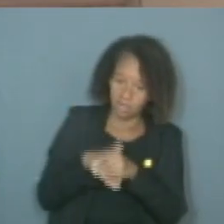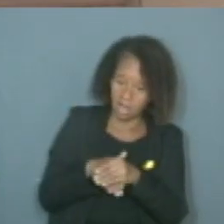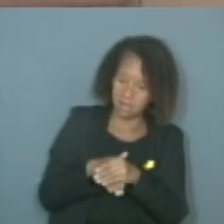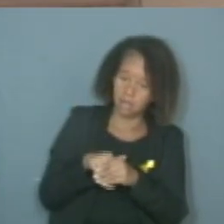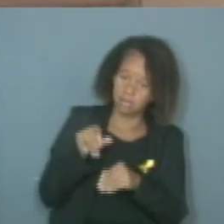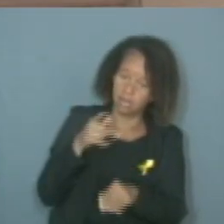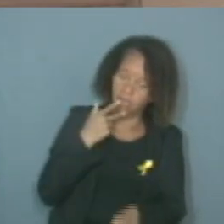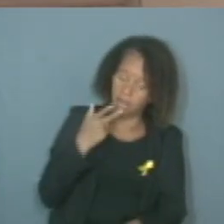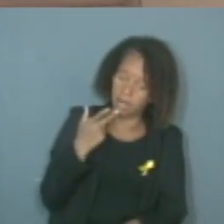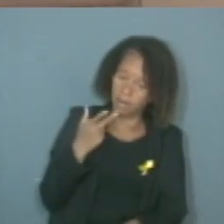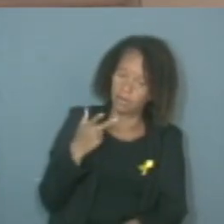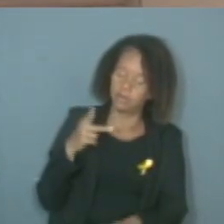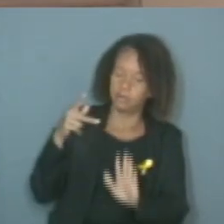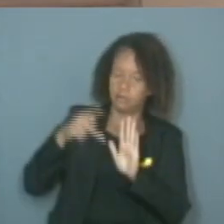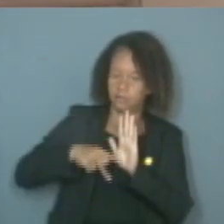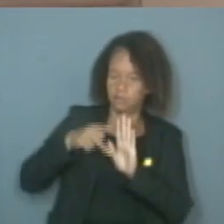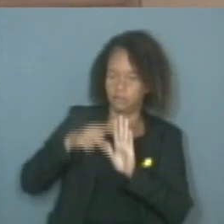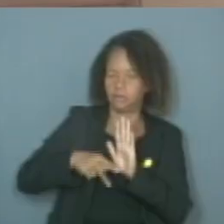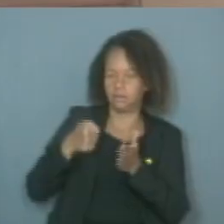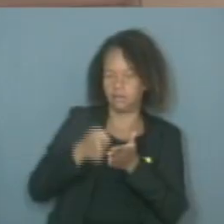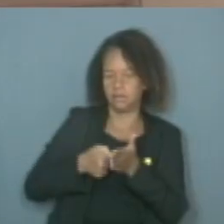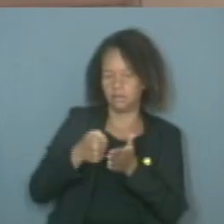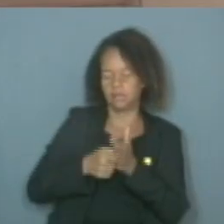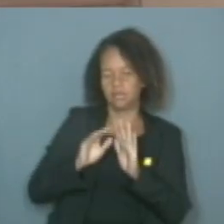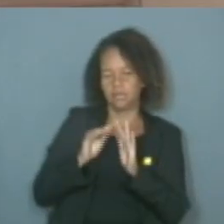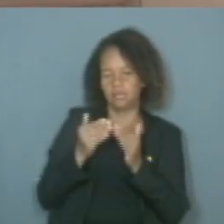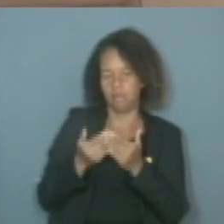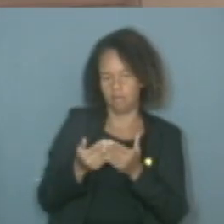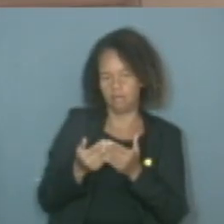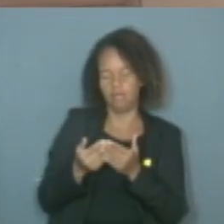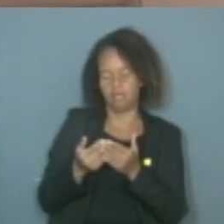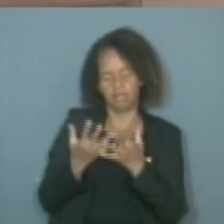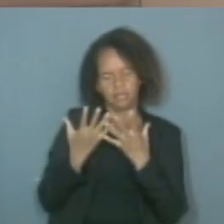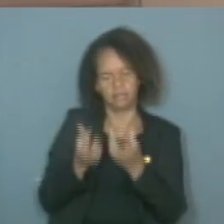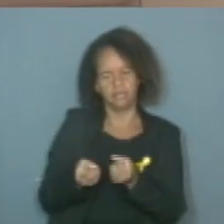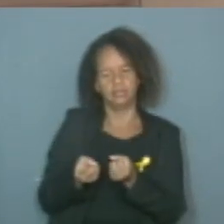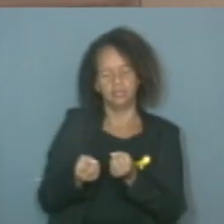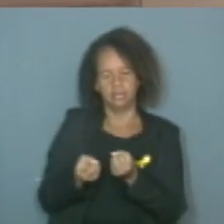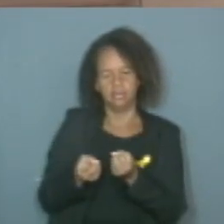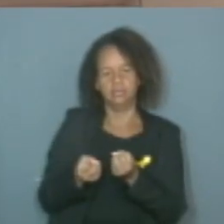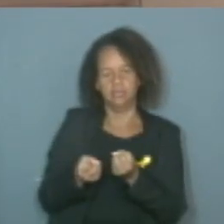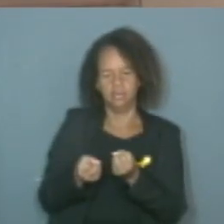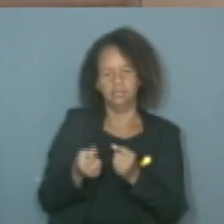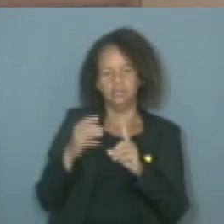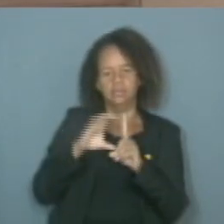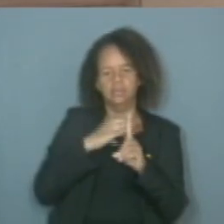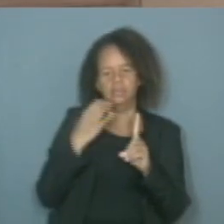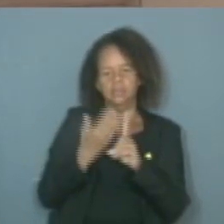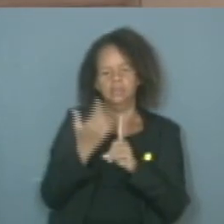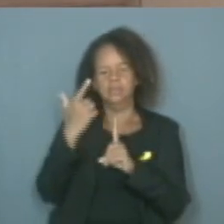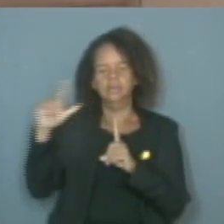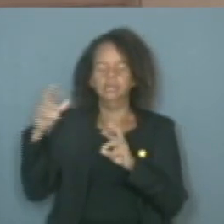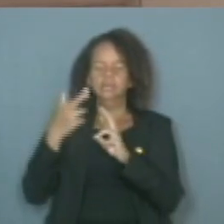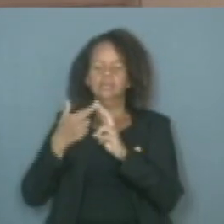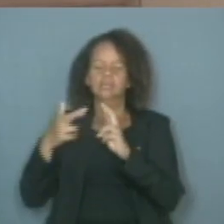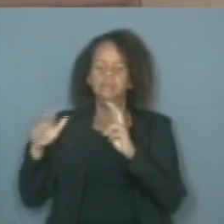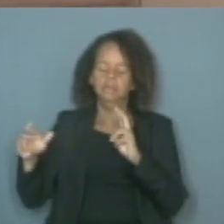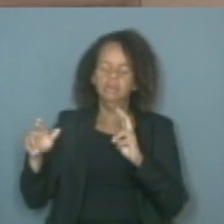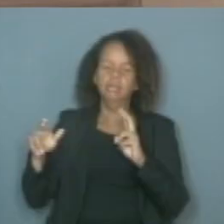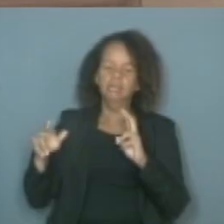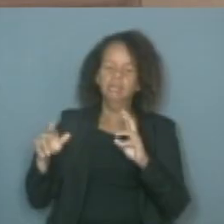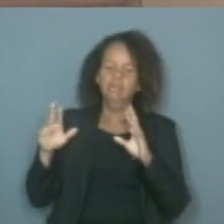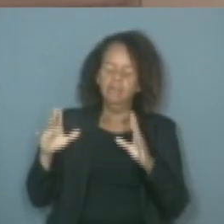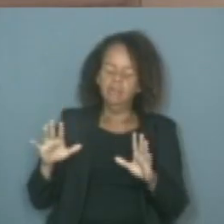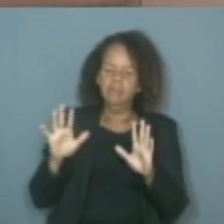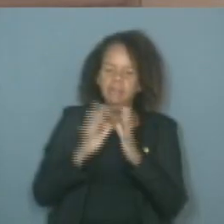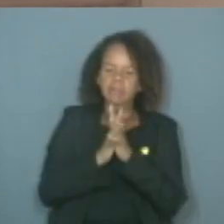o senhor falou, inclusive, que o projeto ia obrigar escolas confessionais a aceitarem cultos de outra religião, o que não é o caso.